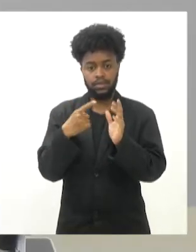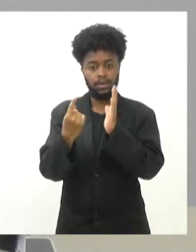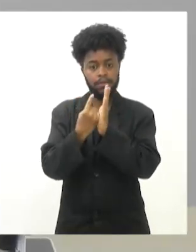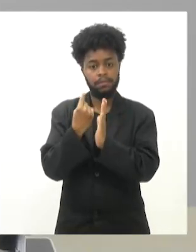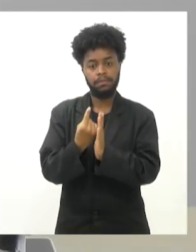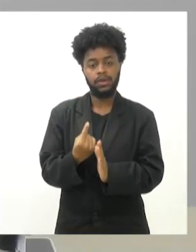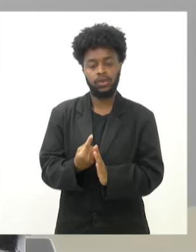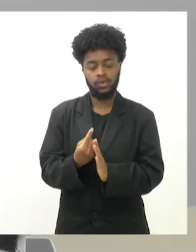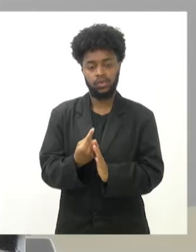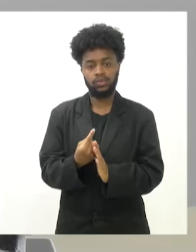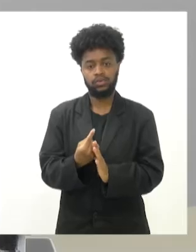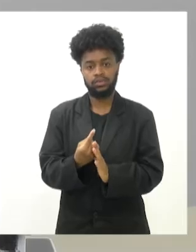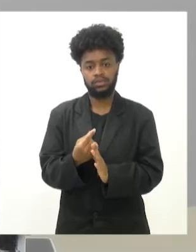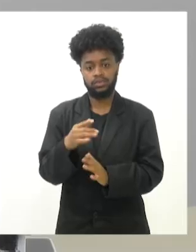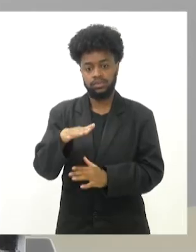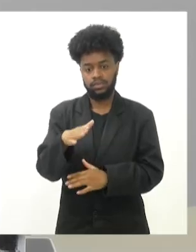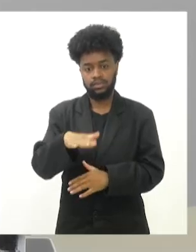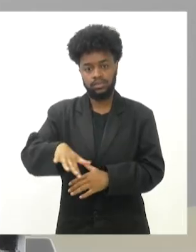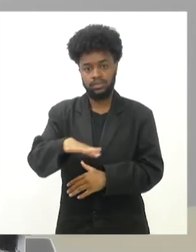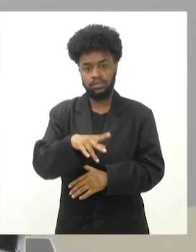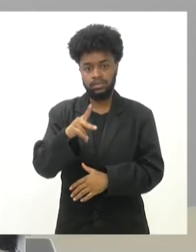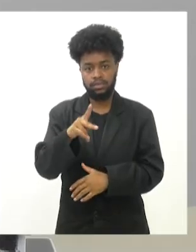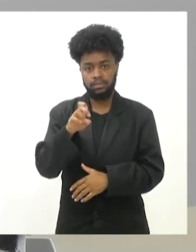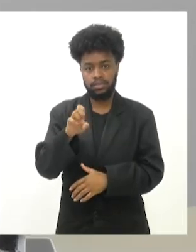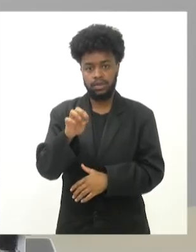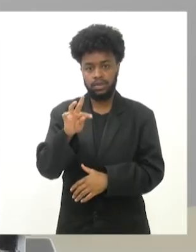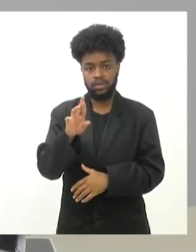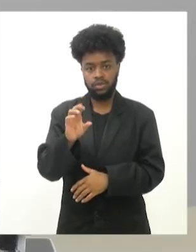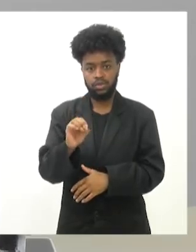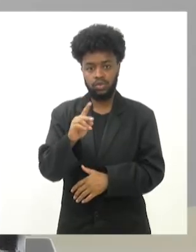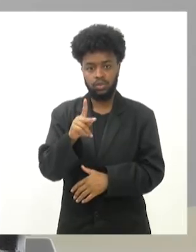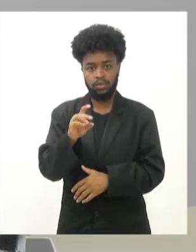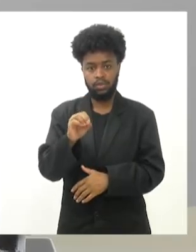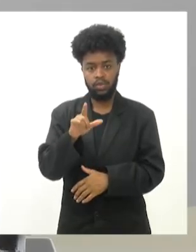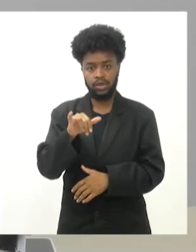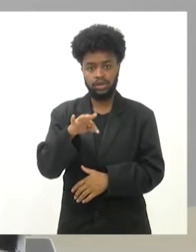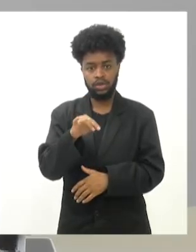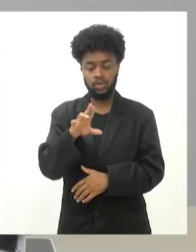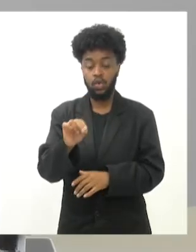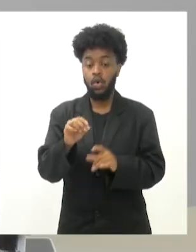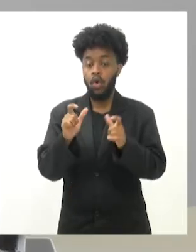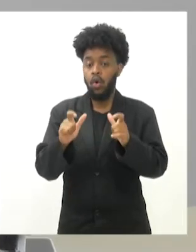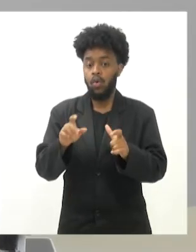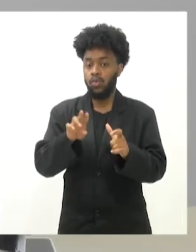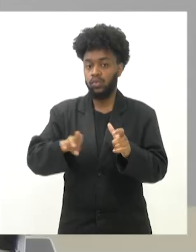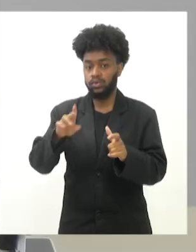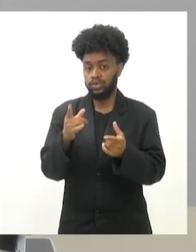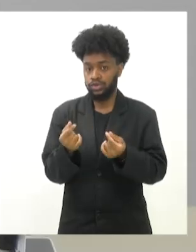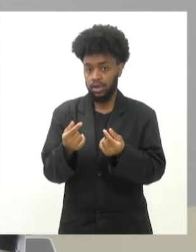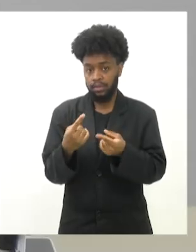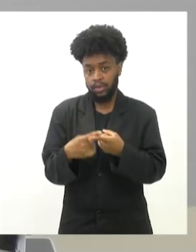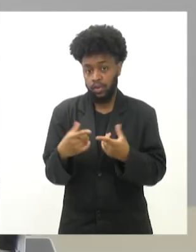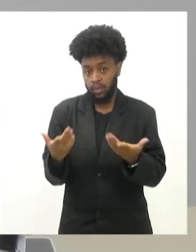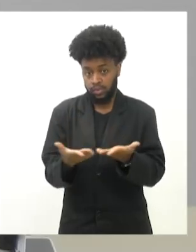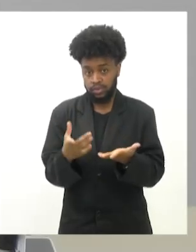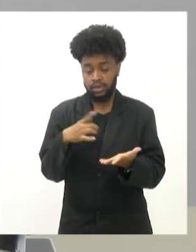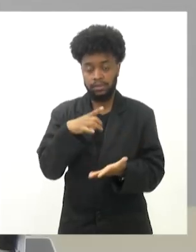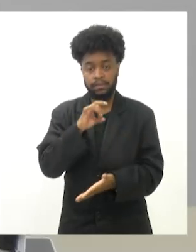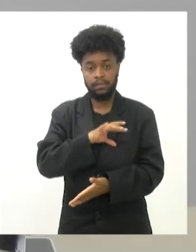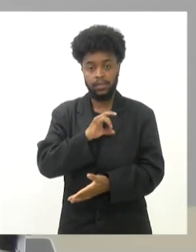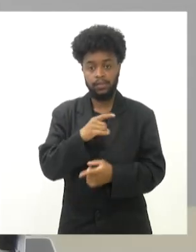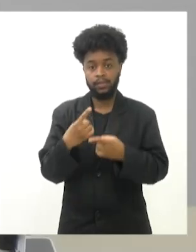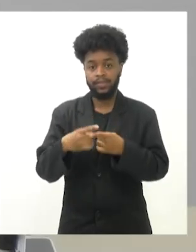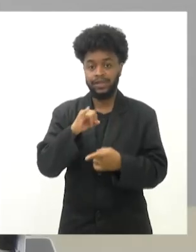perguntas do Petropolitano para onde foi parar esse dinheiro, porque hoje se tem medo que, se tiver uma